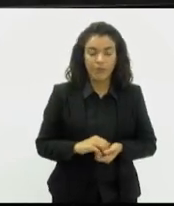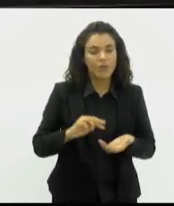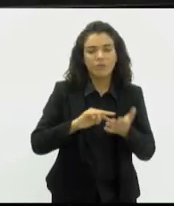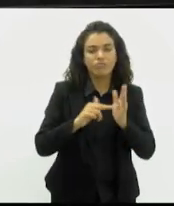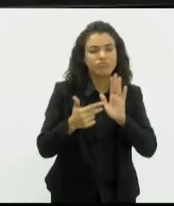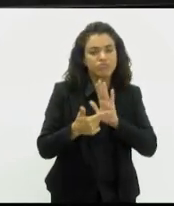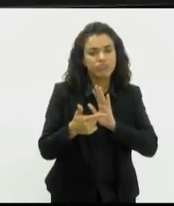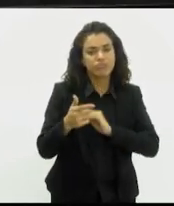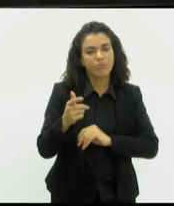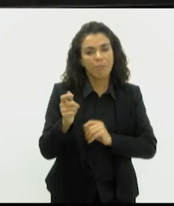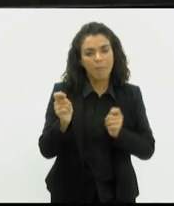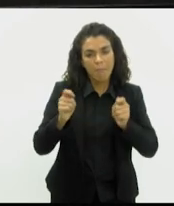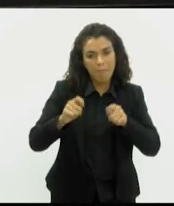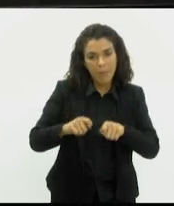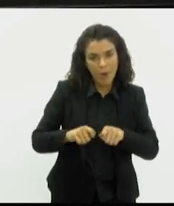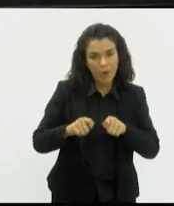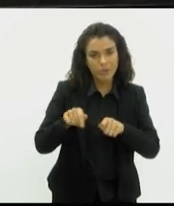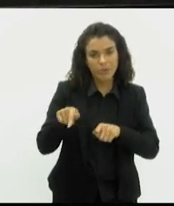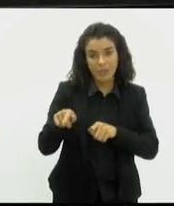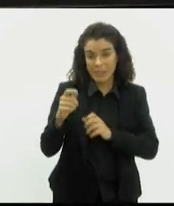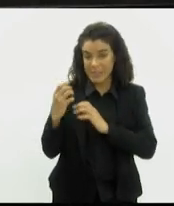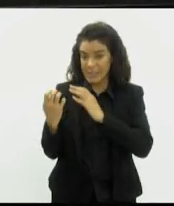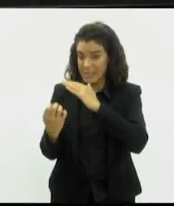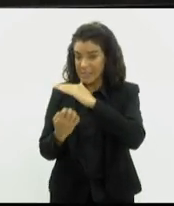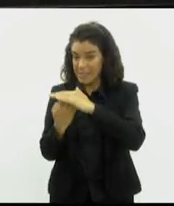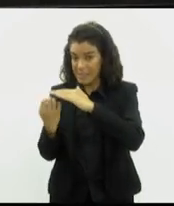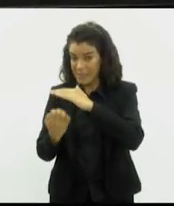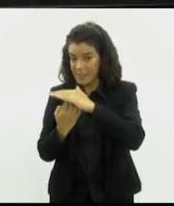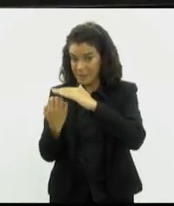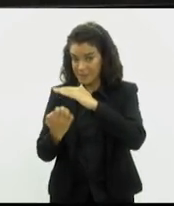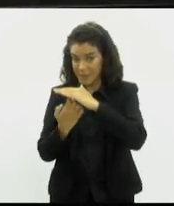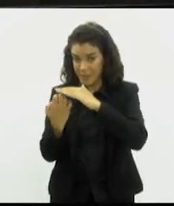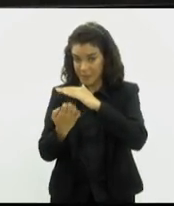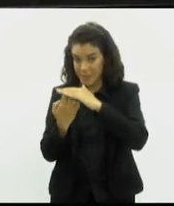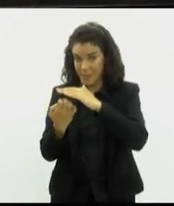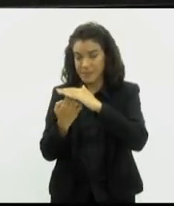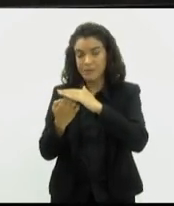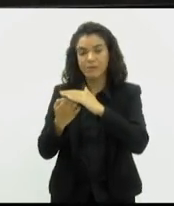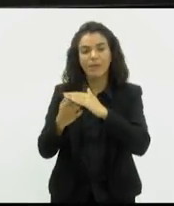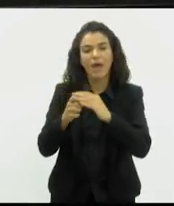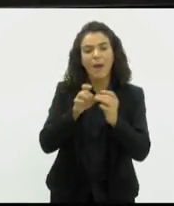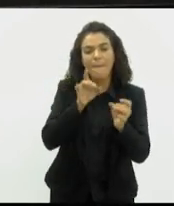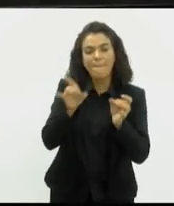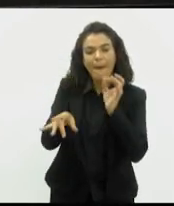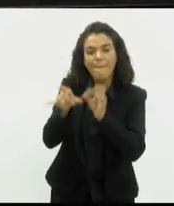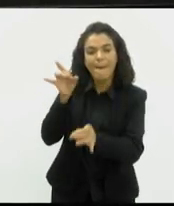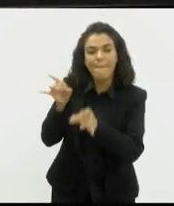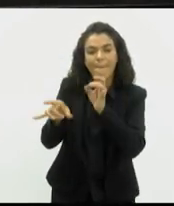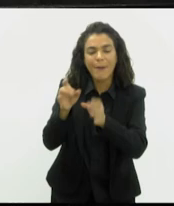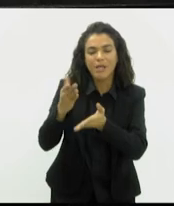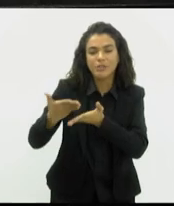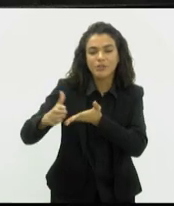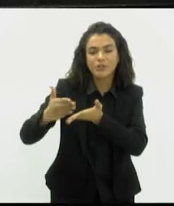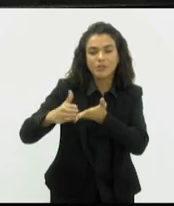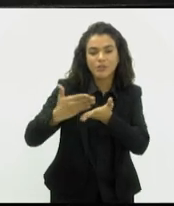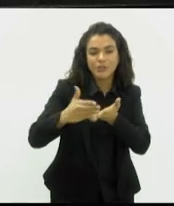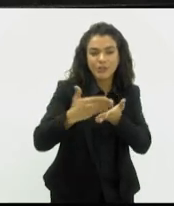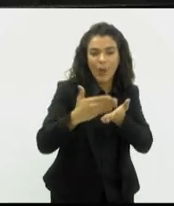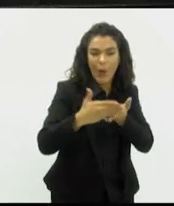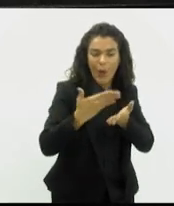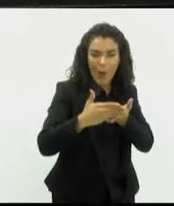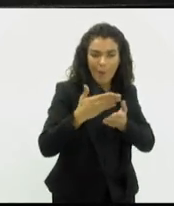fortes indícios de que empresas estão despejando rejeitos industriais